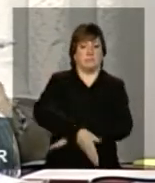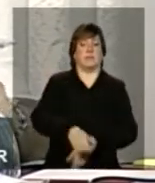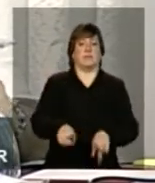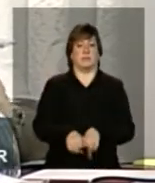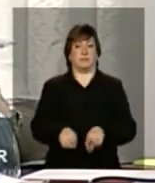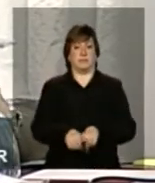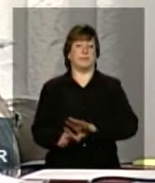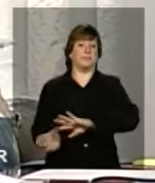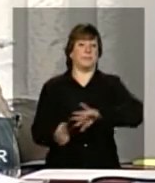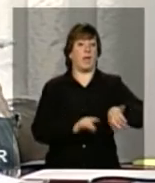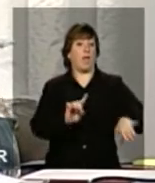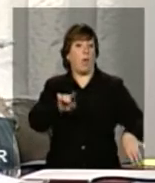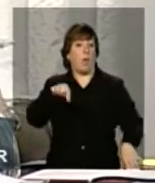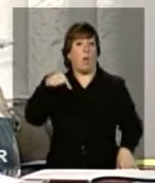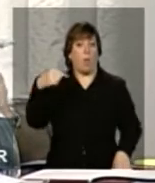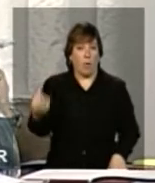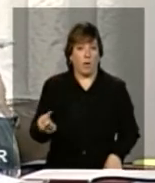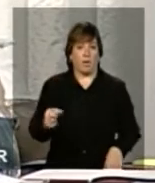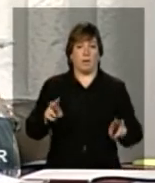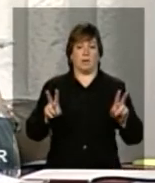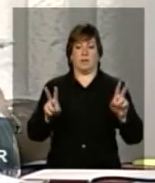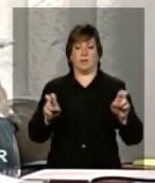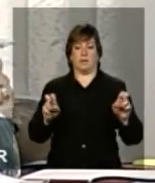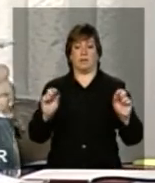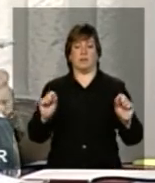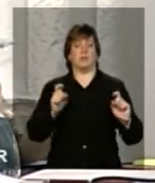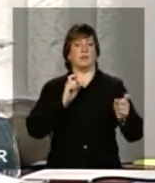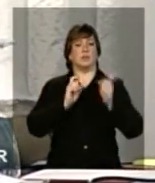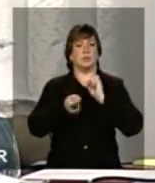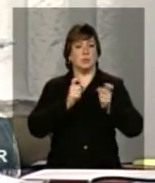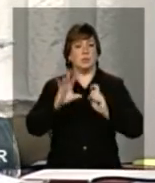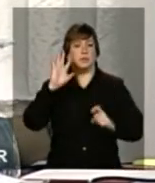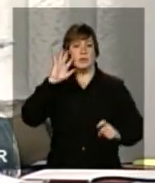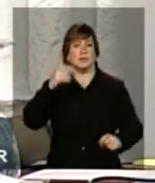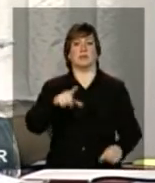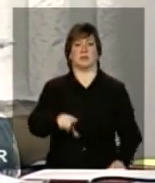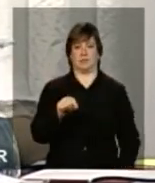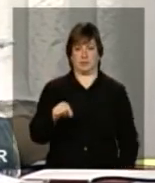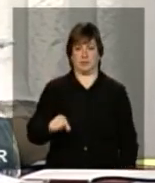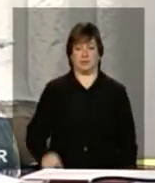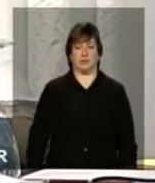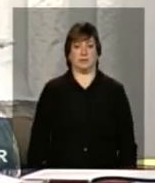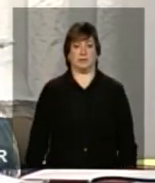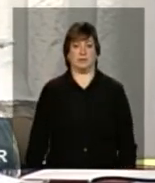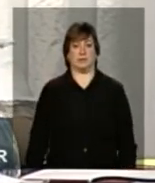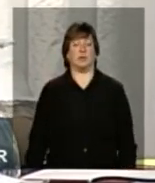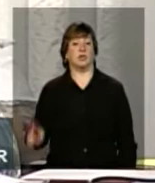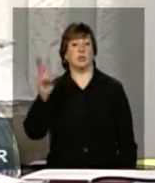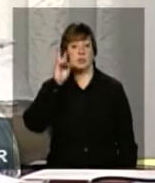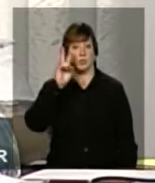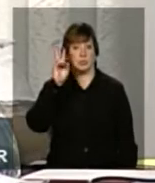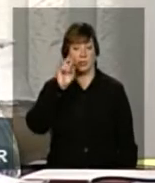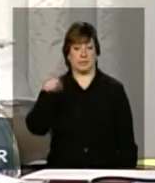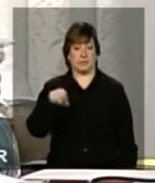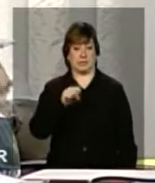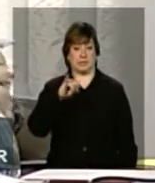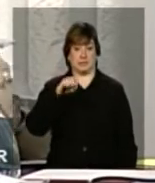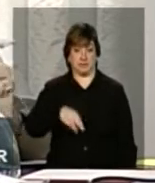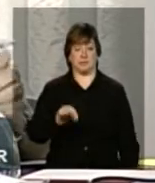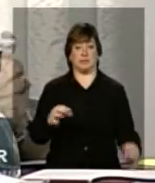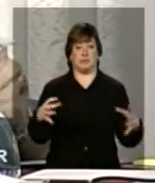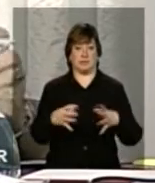A outra questão discutida, decidida, no âmbito da SIM,